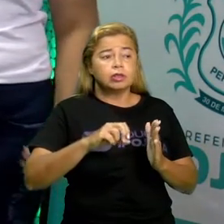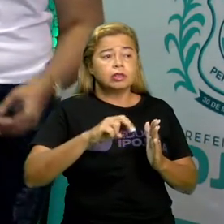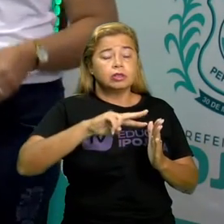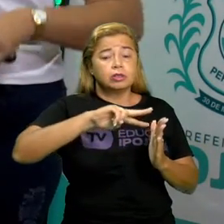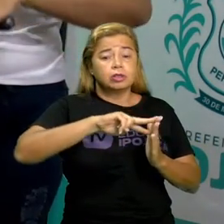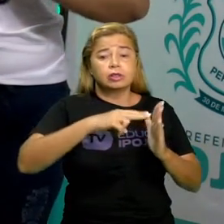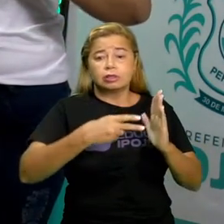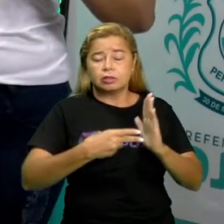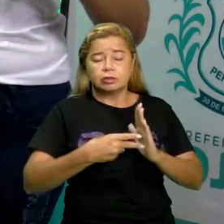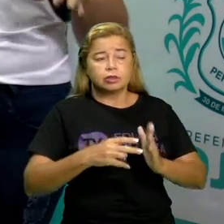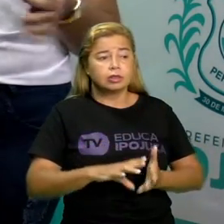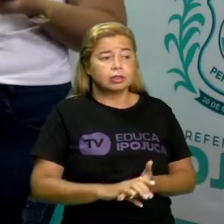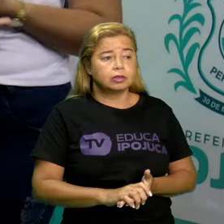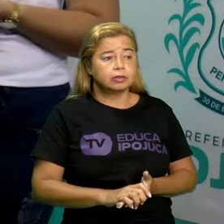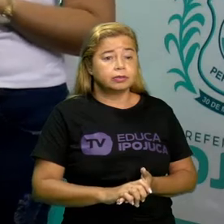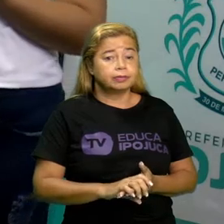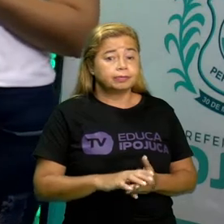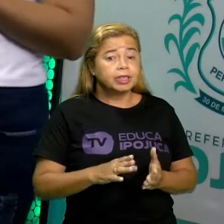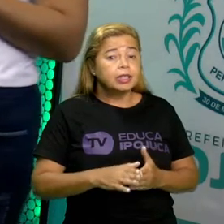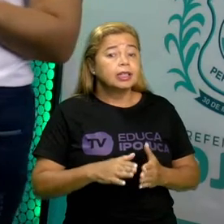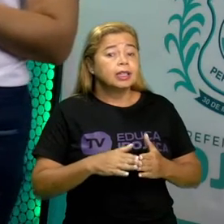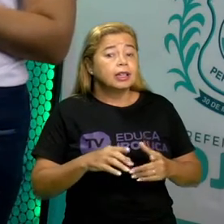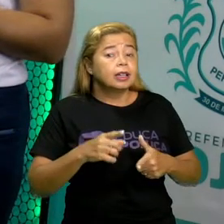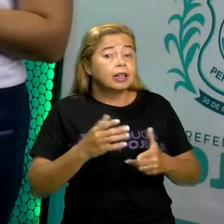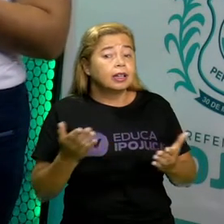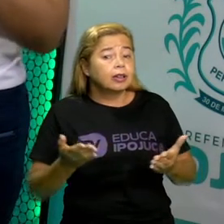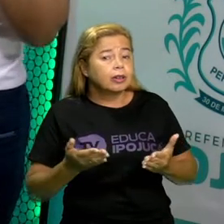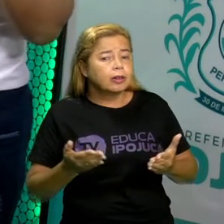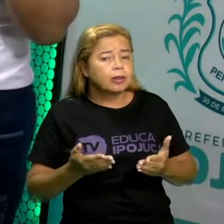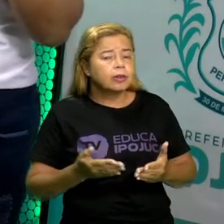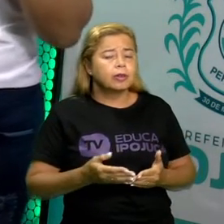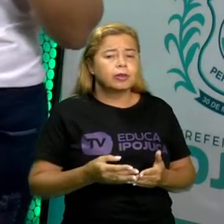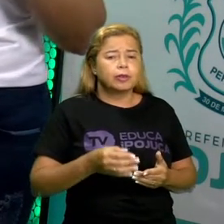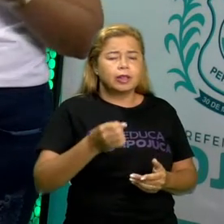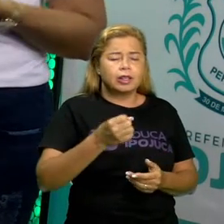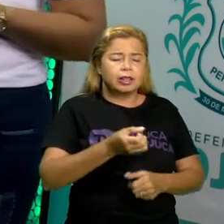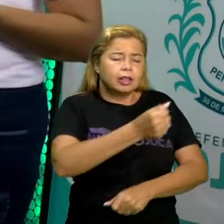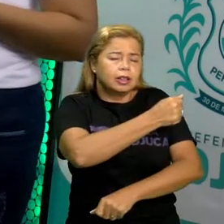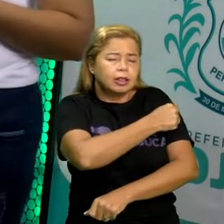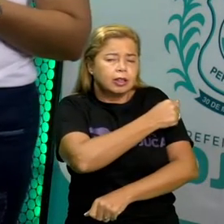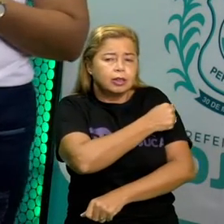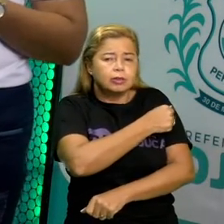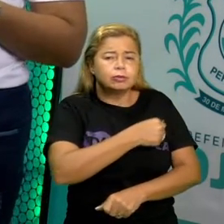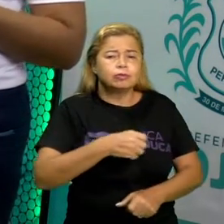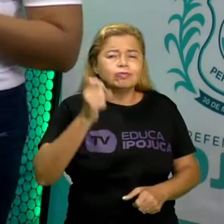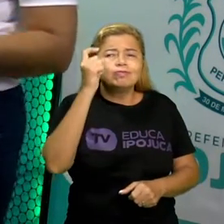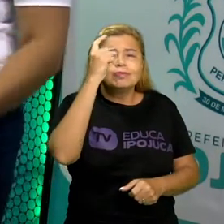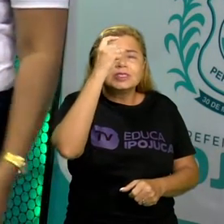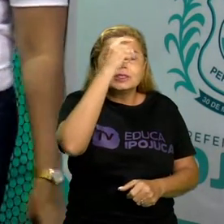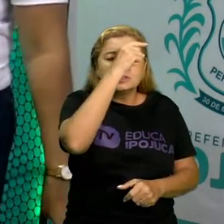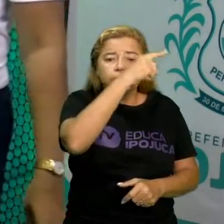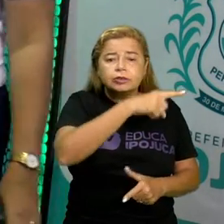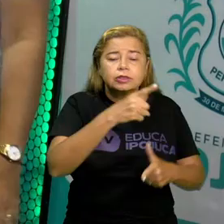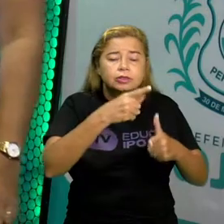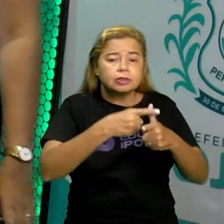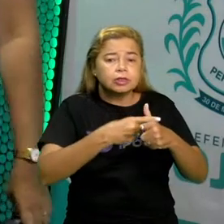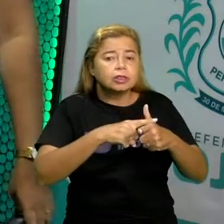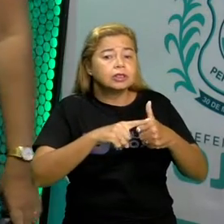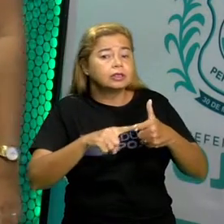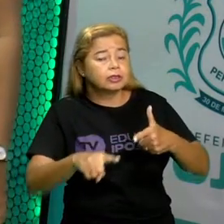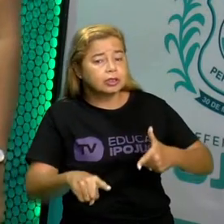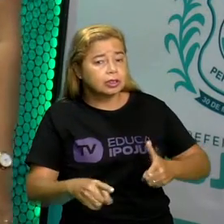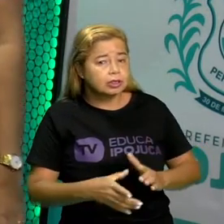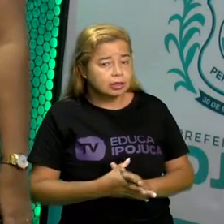os alunos sempre acha O mais difícil que a divisão né E quando a gente aprende ela a gente nunca mais esquece tá